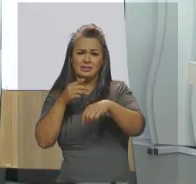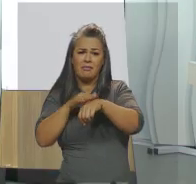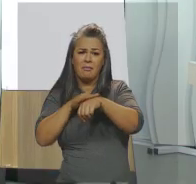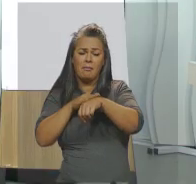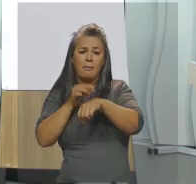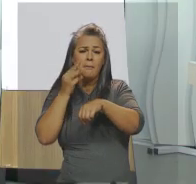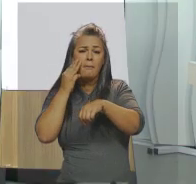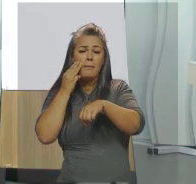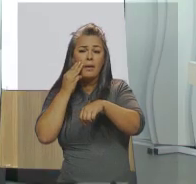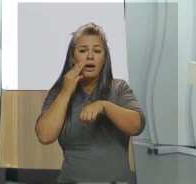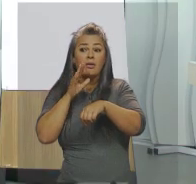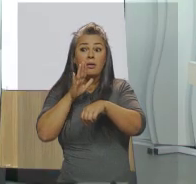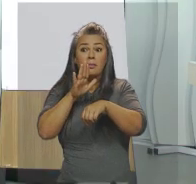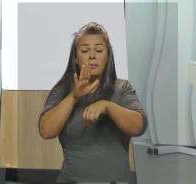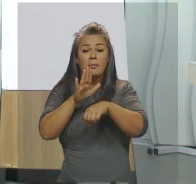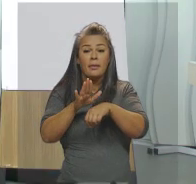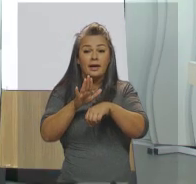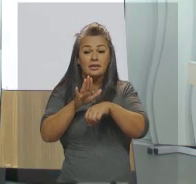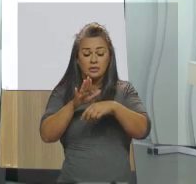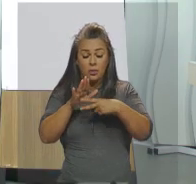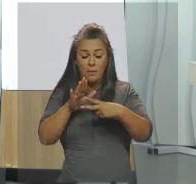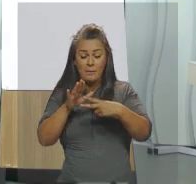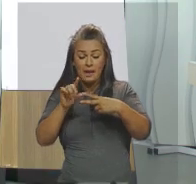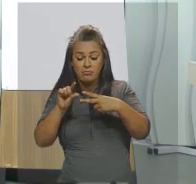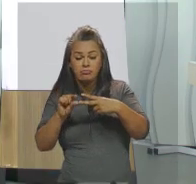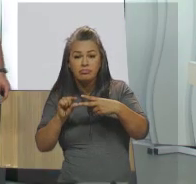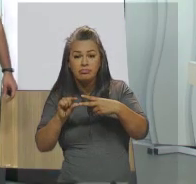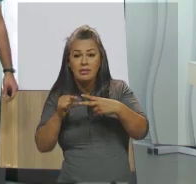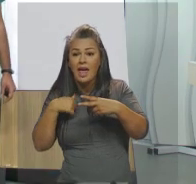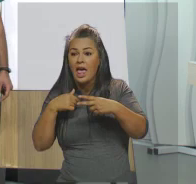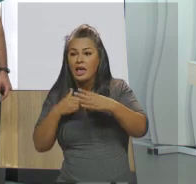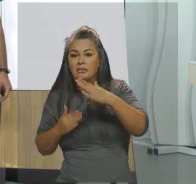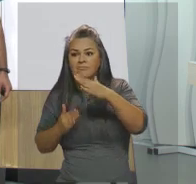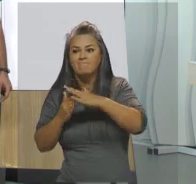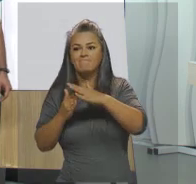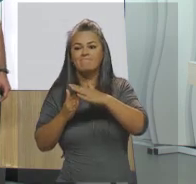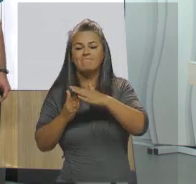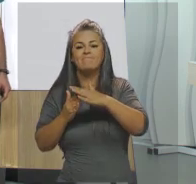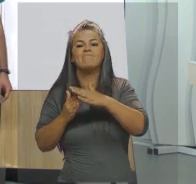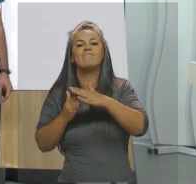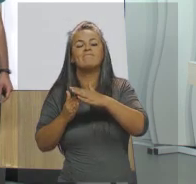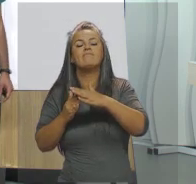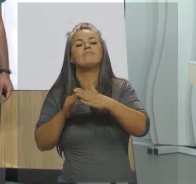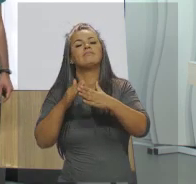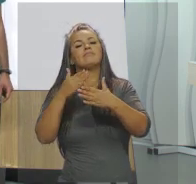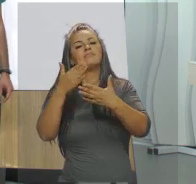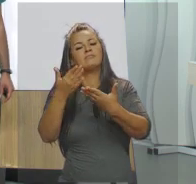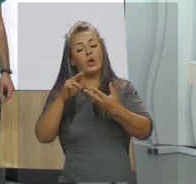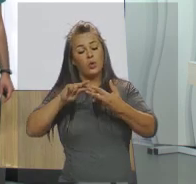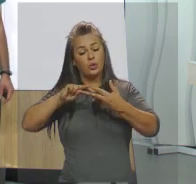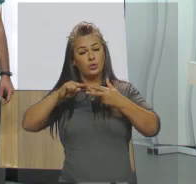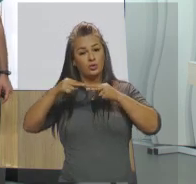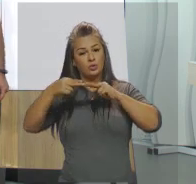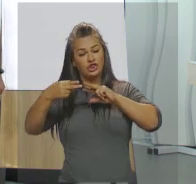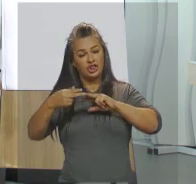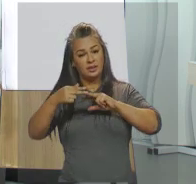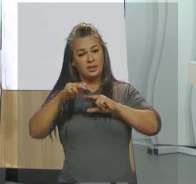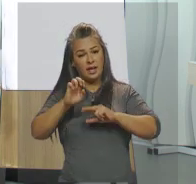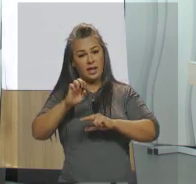O Pzinho inibe. O gene, então, epistático vai ser um